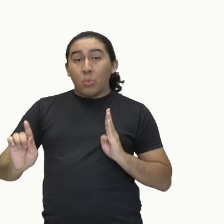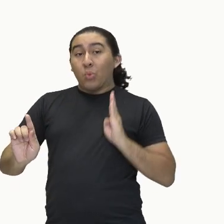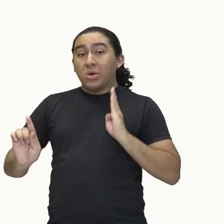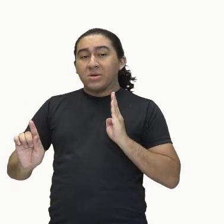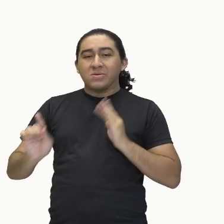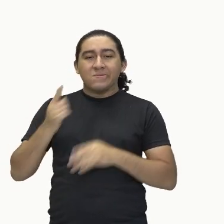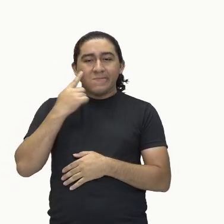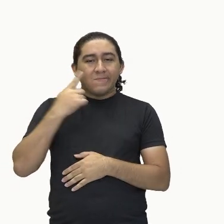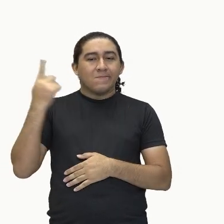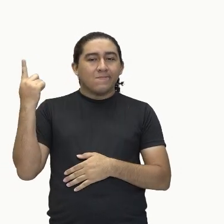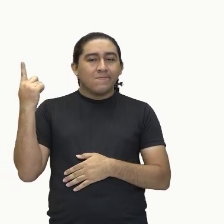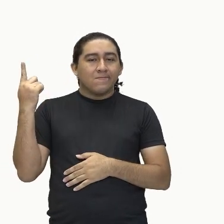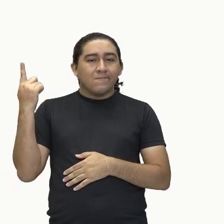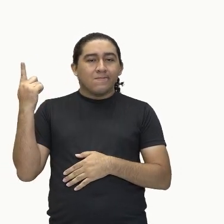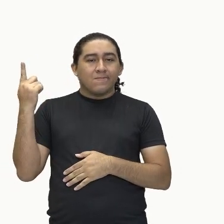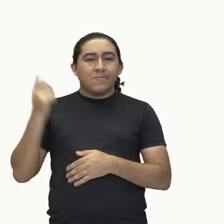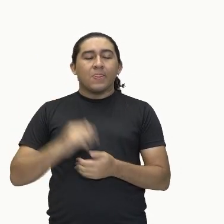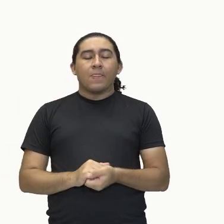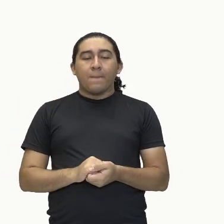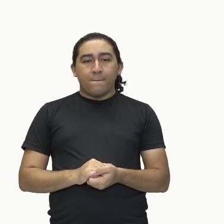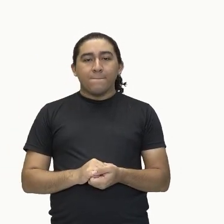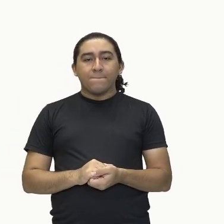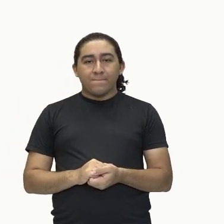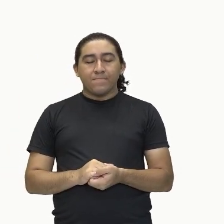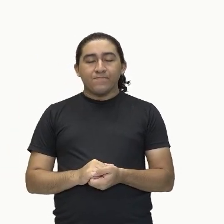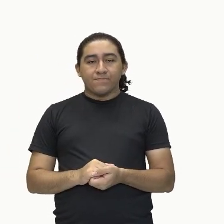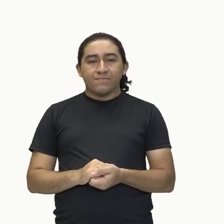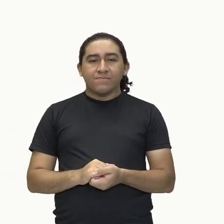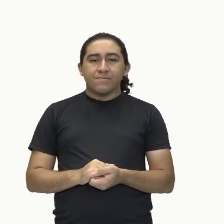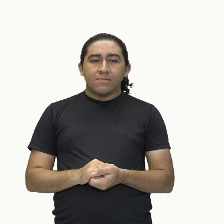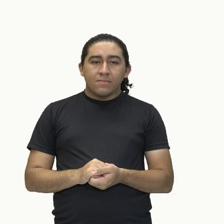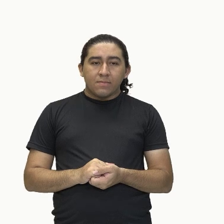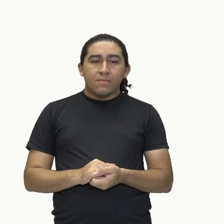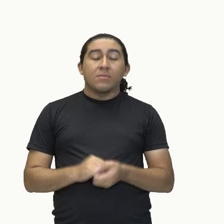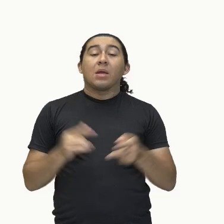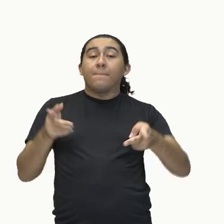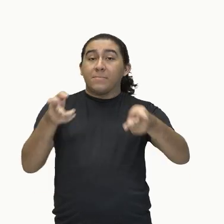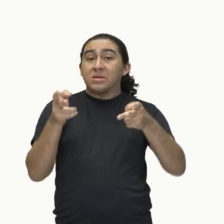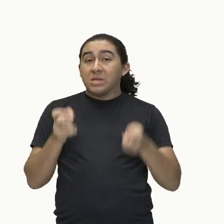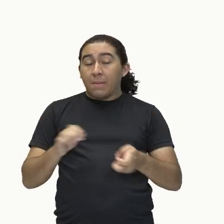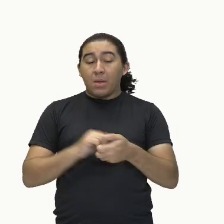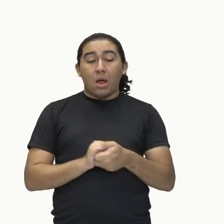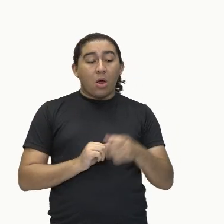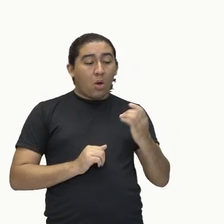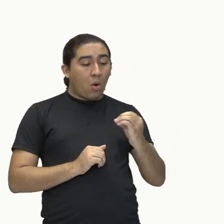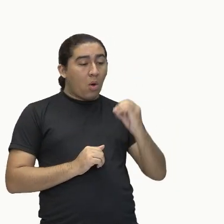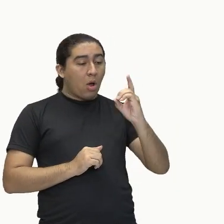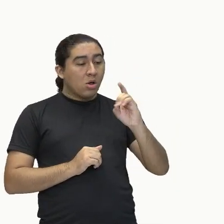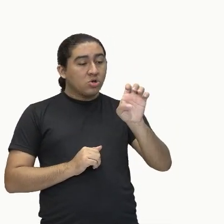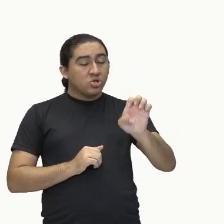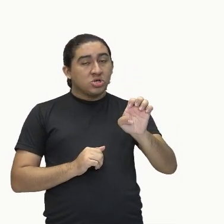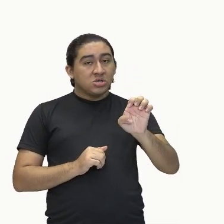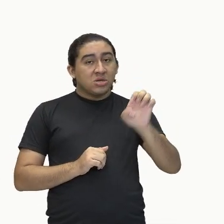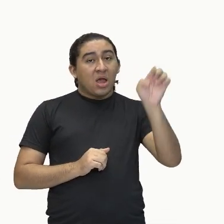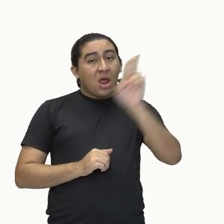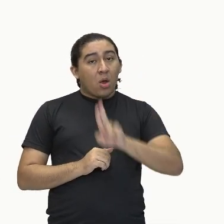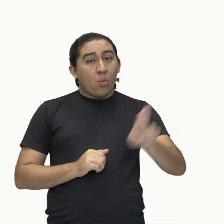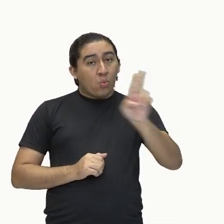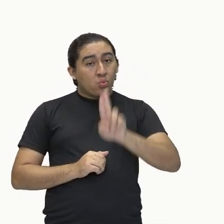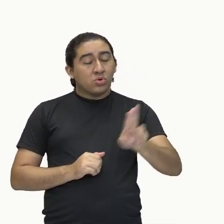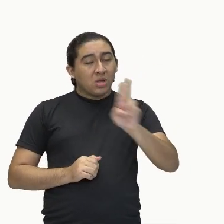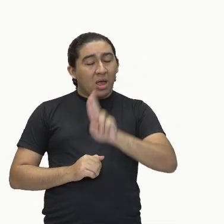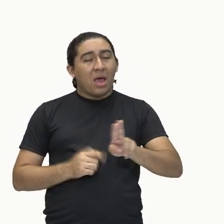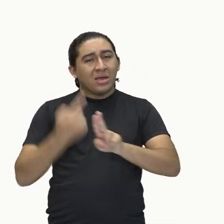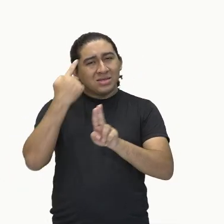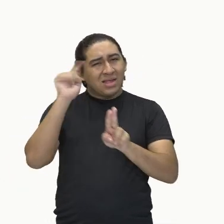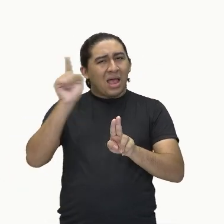só. Eu insulto o burguês. Então, observem que a ode é utilizada para criticar, né? Na ideia clássica,